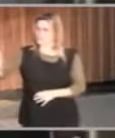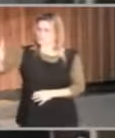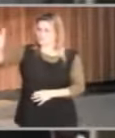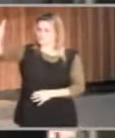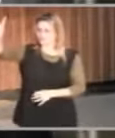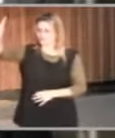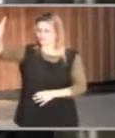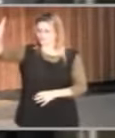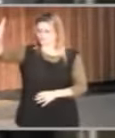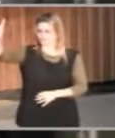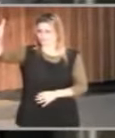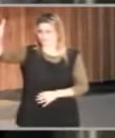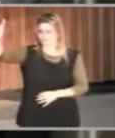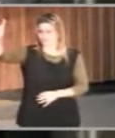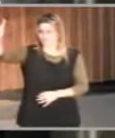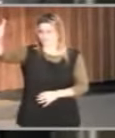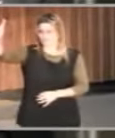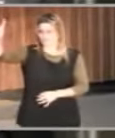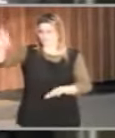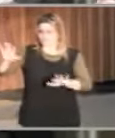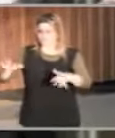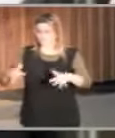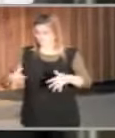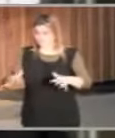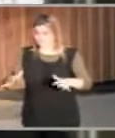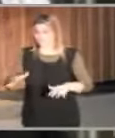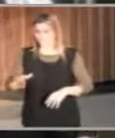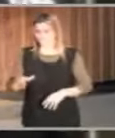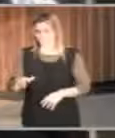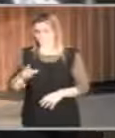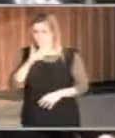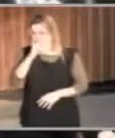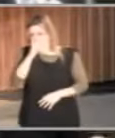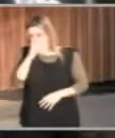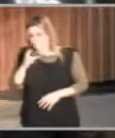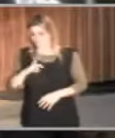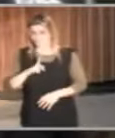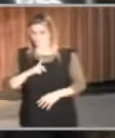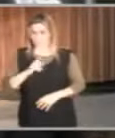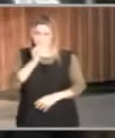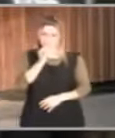e talvez nós sejamos a geração seguinte de uma geração apaixonada